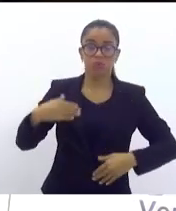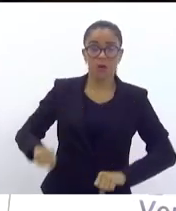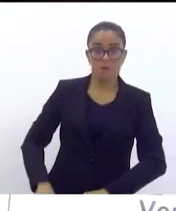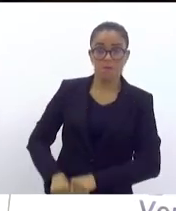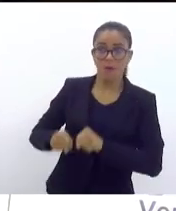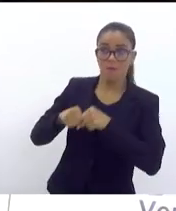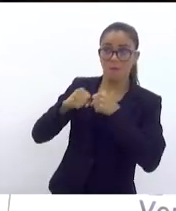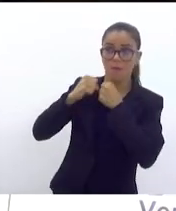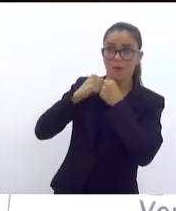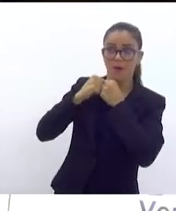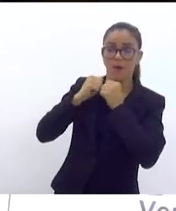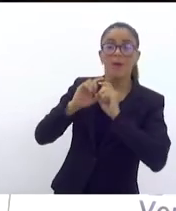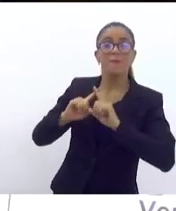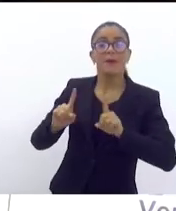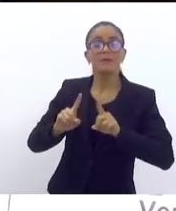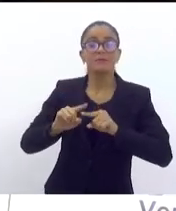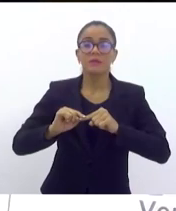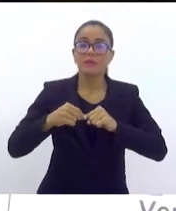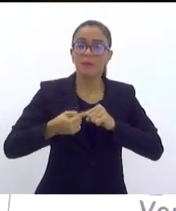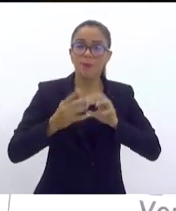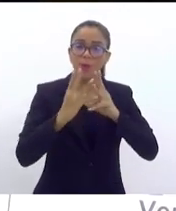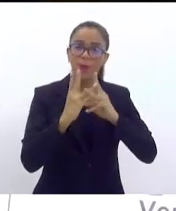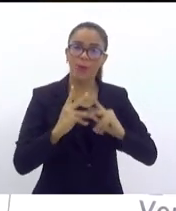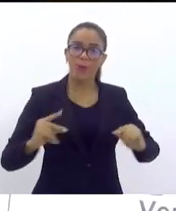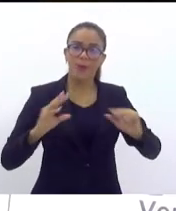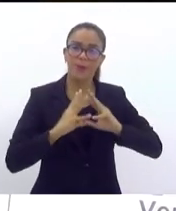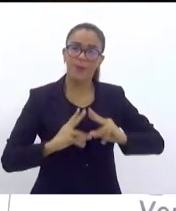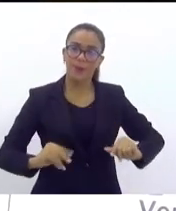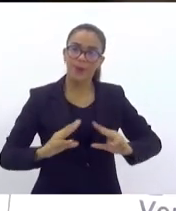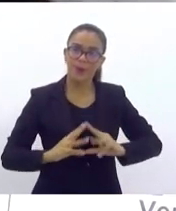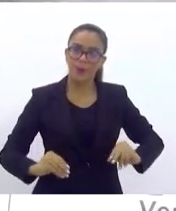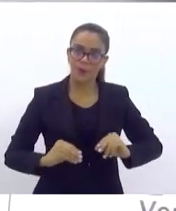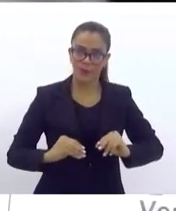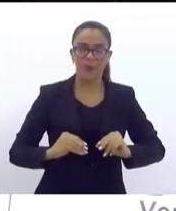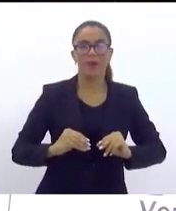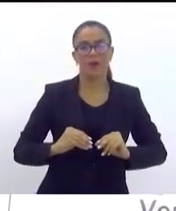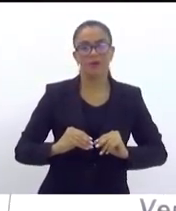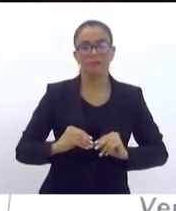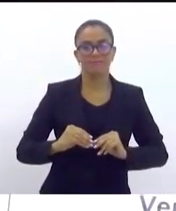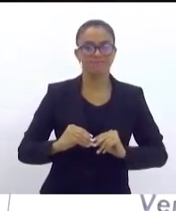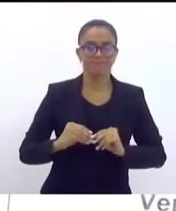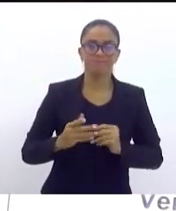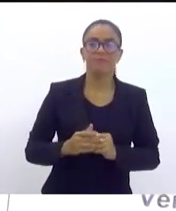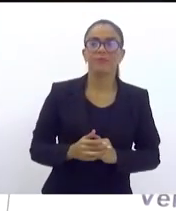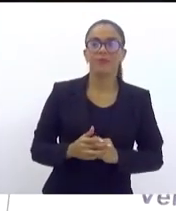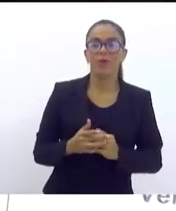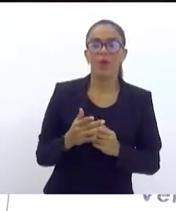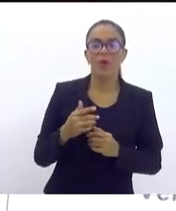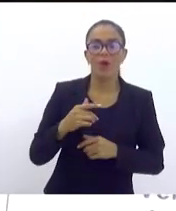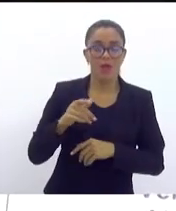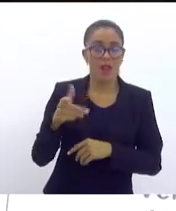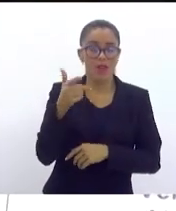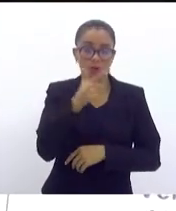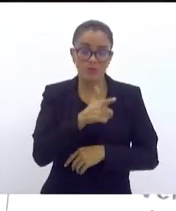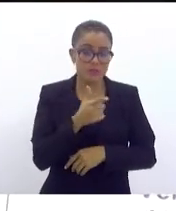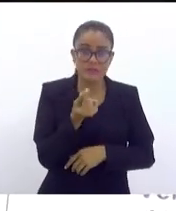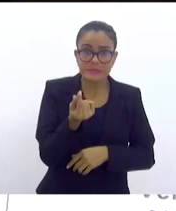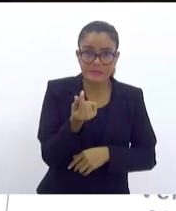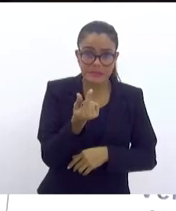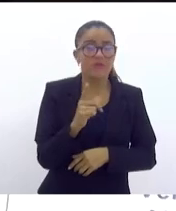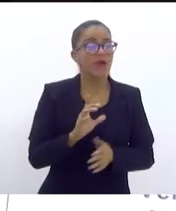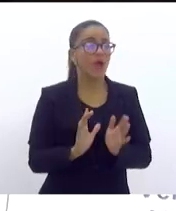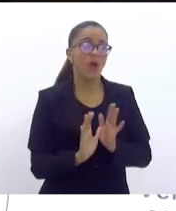O problema é que depois que passa o efeito da droga ele vai buscar de alguma forma se ele não conseguir dinheiro ele vai buscar de alguma forma